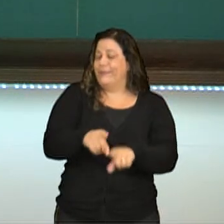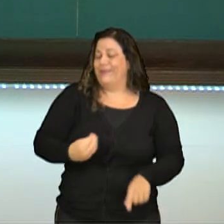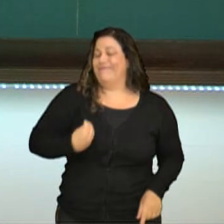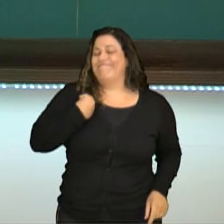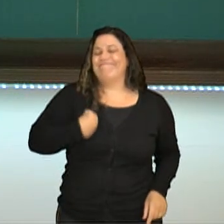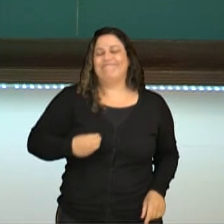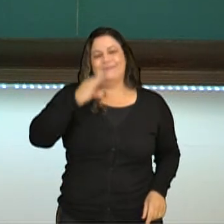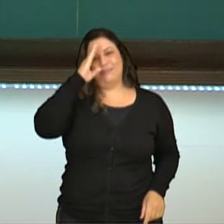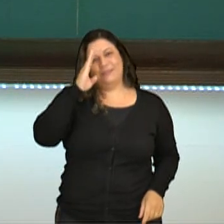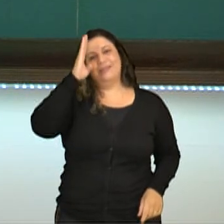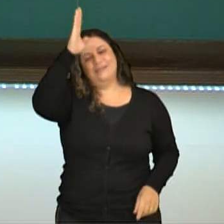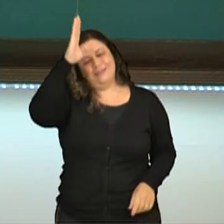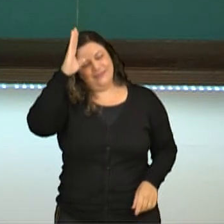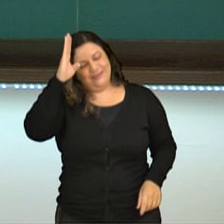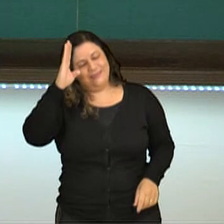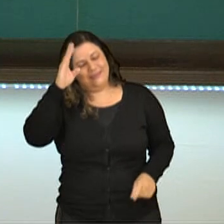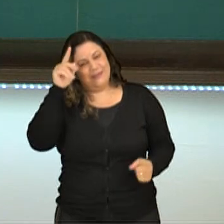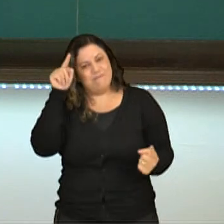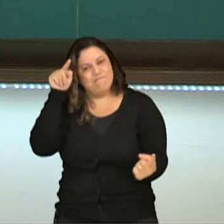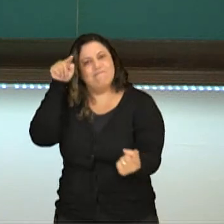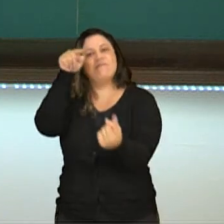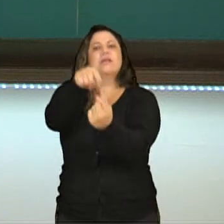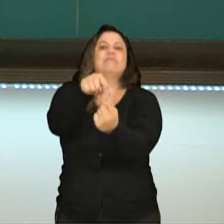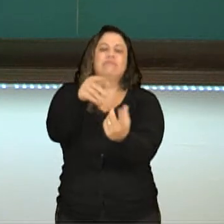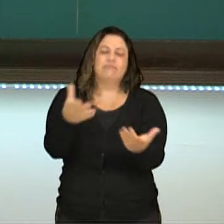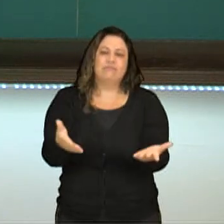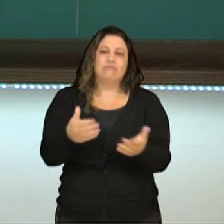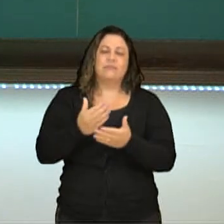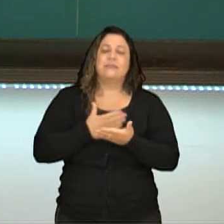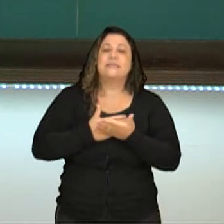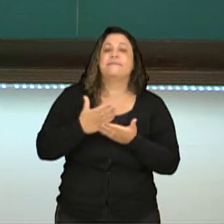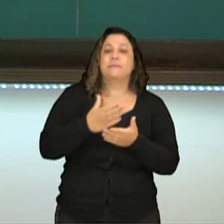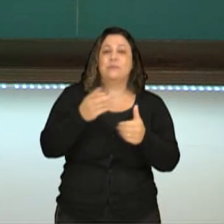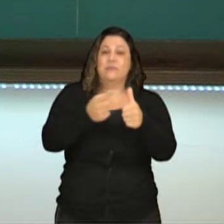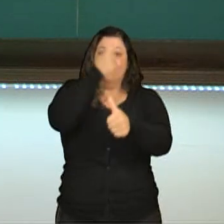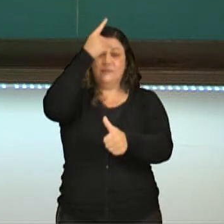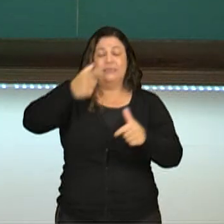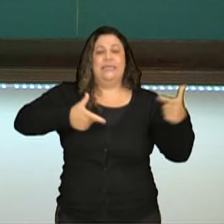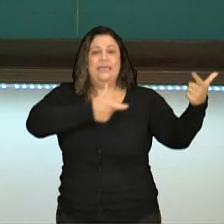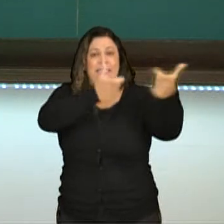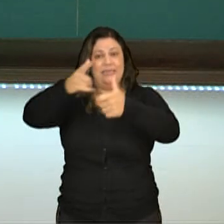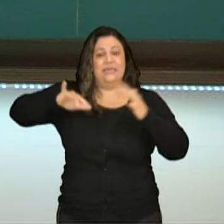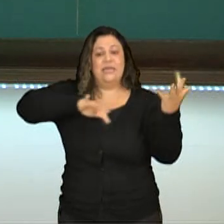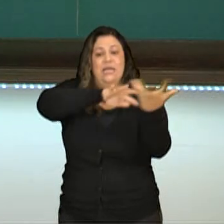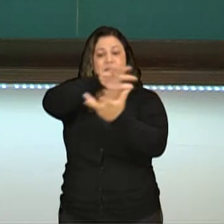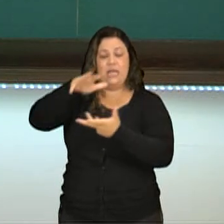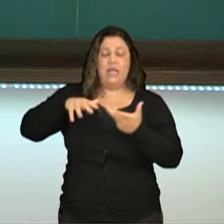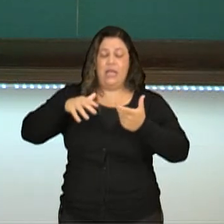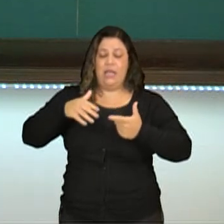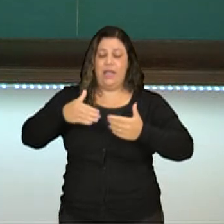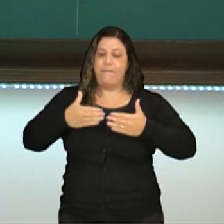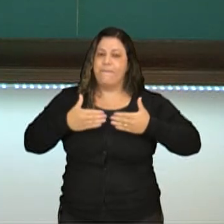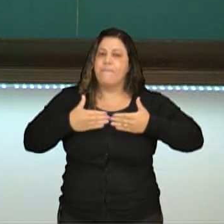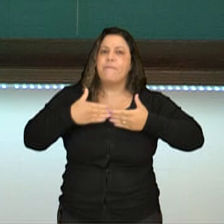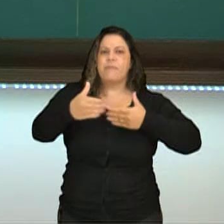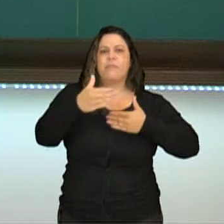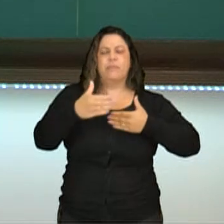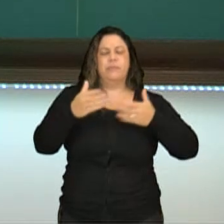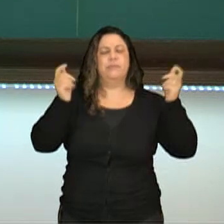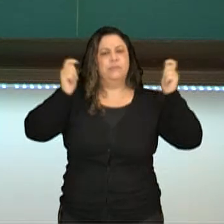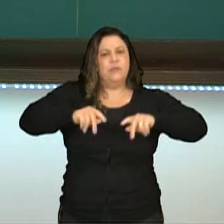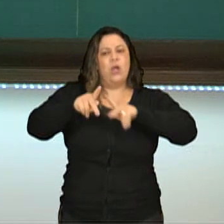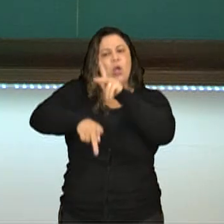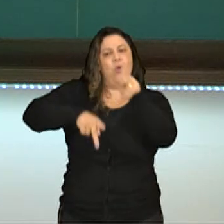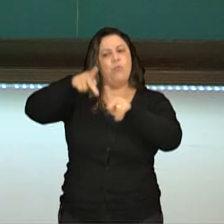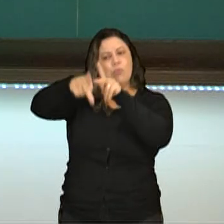das pessoas tão atingidas. A partir da Primeira Guerra Mundial, aliás, as guerras passaram a atingir boa parte da população